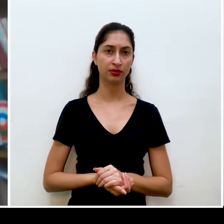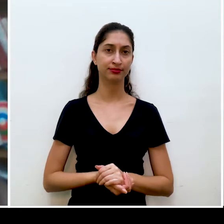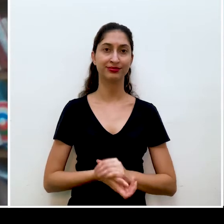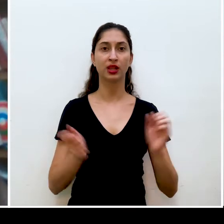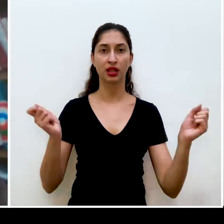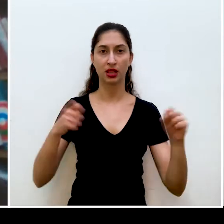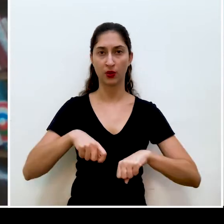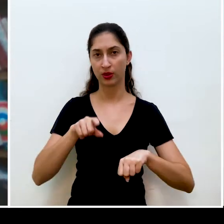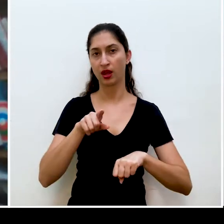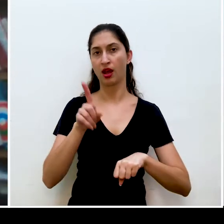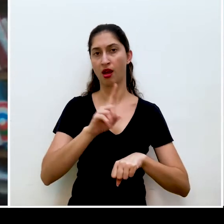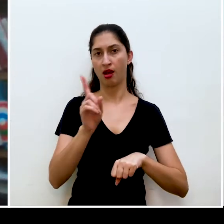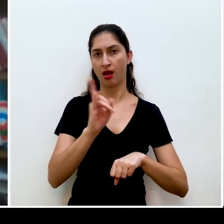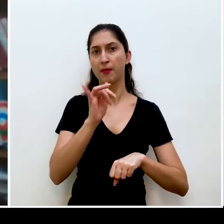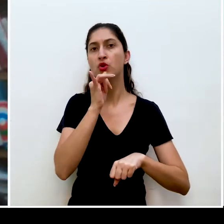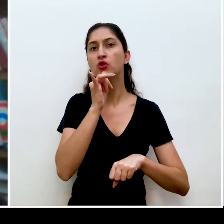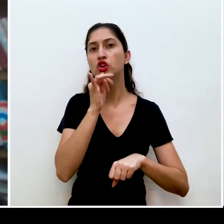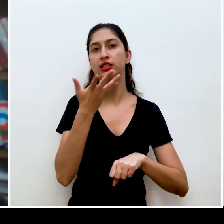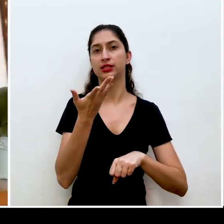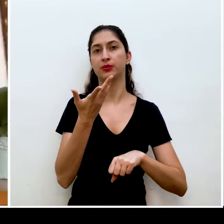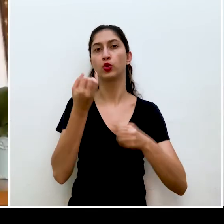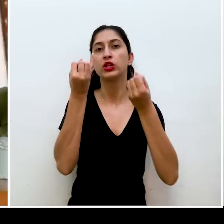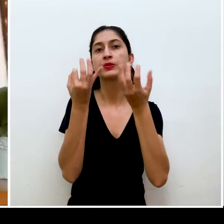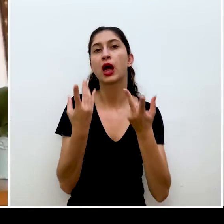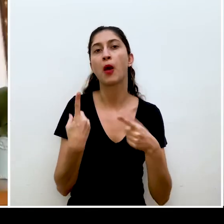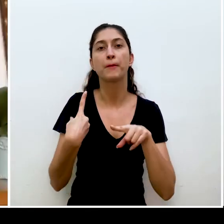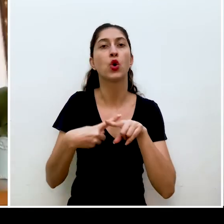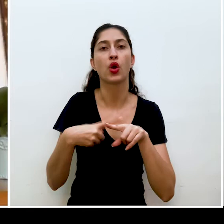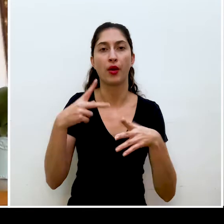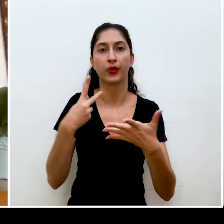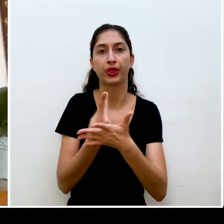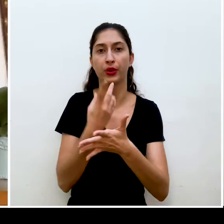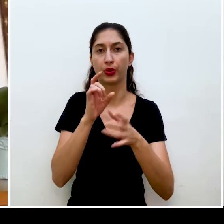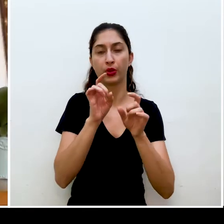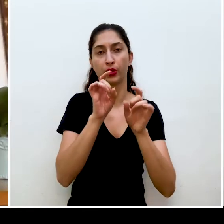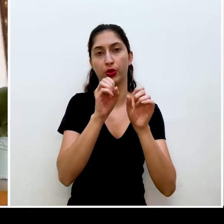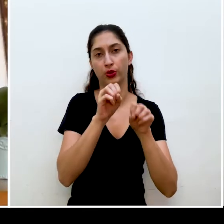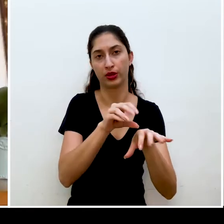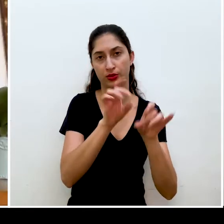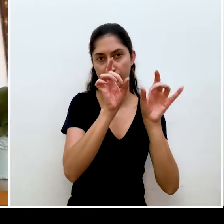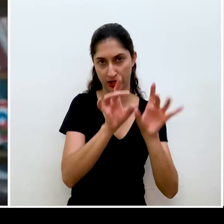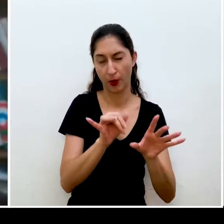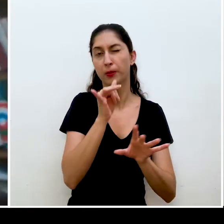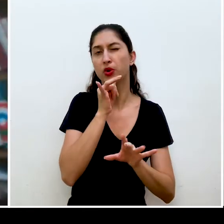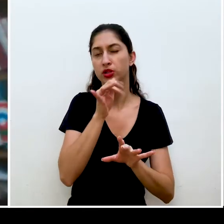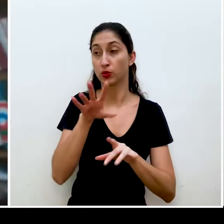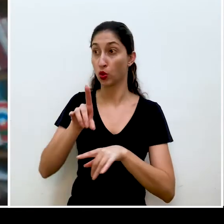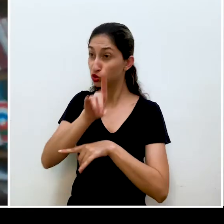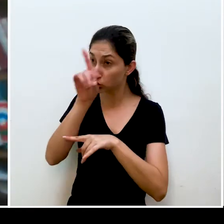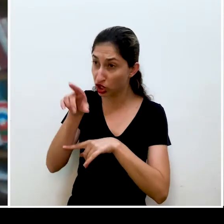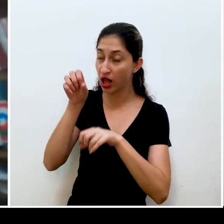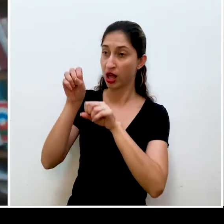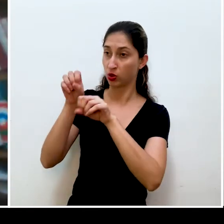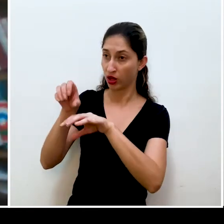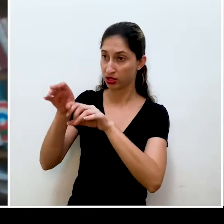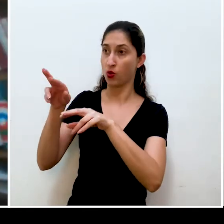esta relação para justificar a educação especial. O dia que a educação regular melhorar, nós